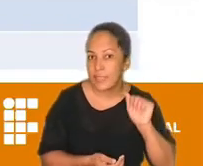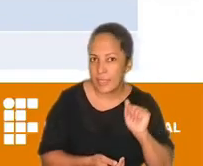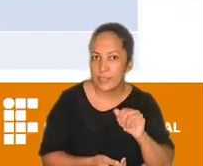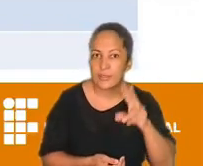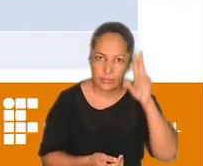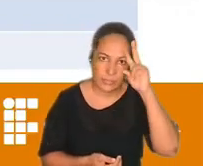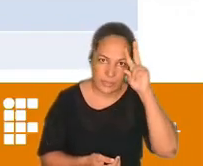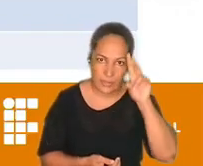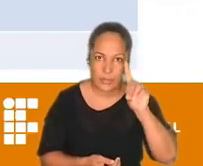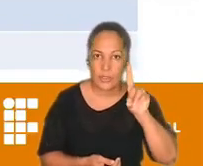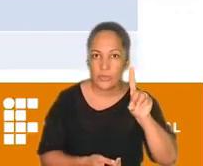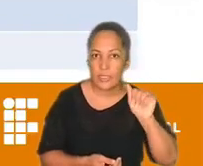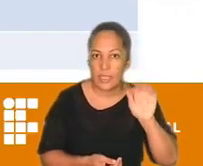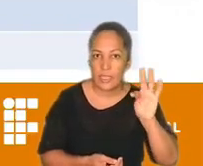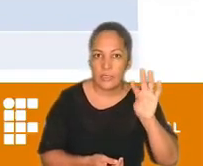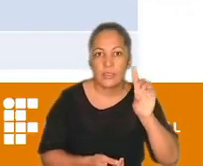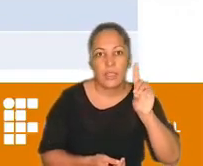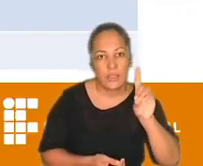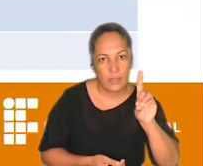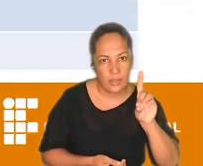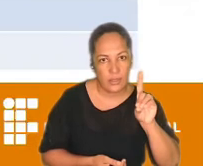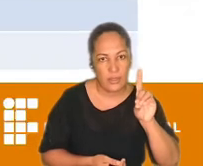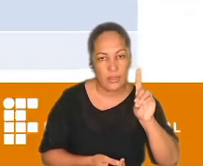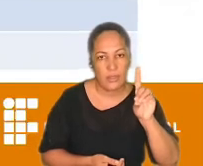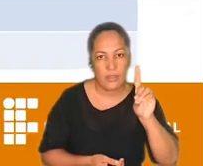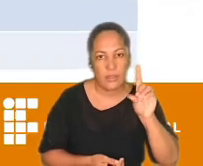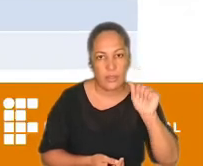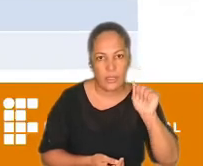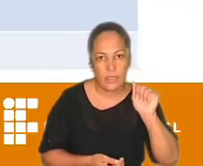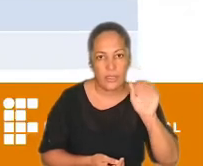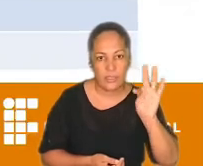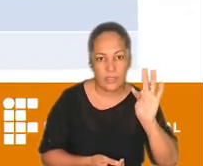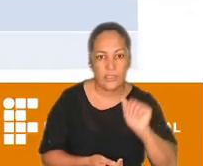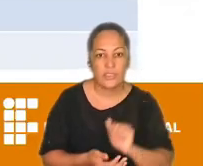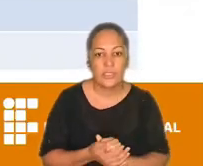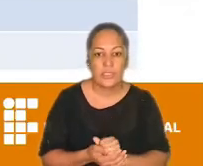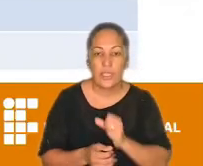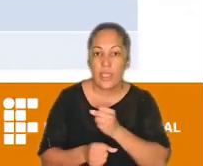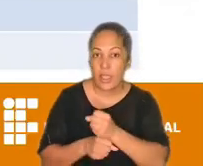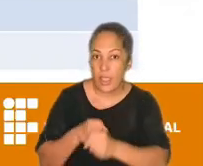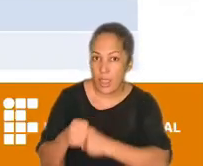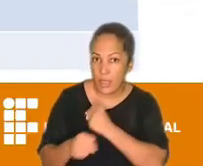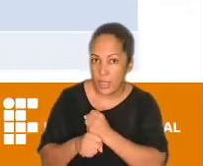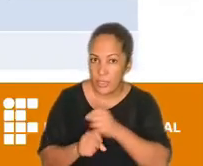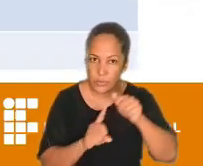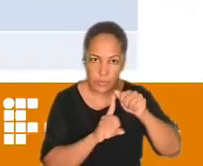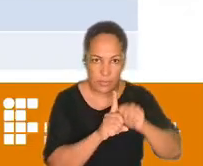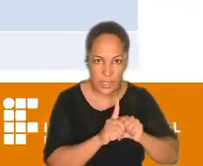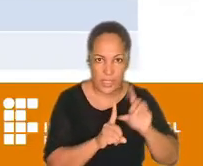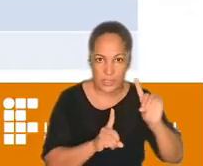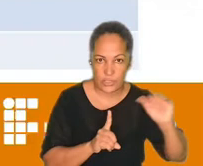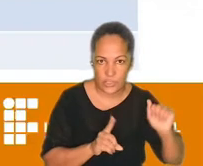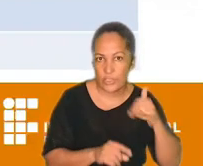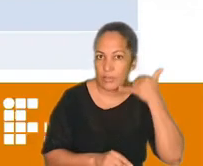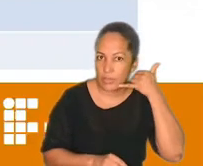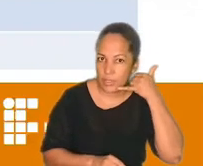date. Como é que é o date? Entre aspas, e é de trás para frente, ó. Ano, mês, dia. Telefone. Telefone segue